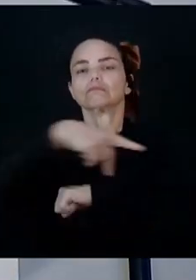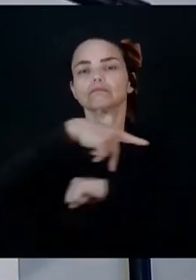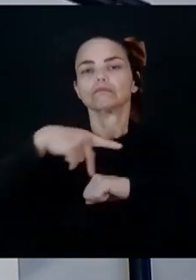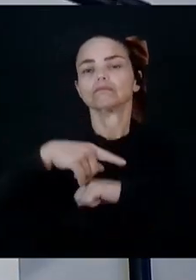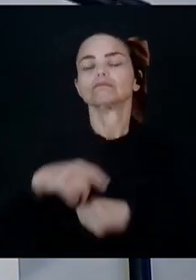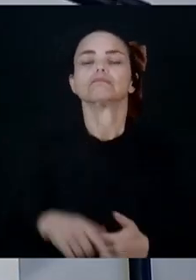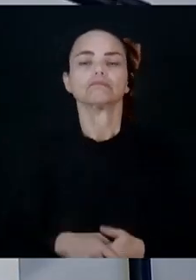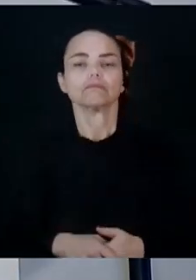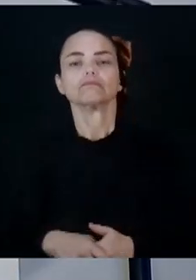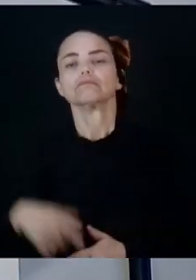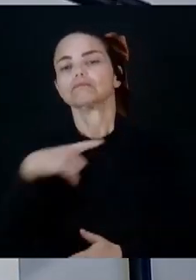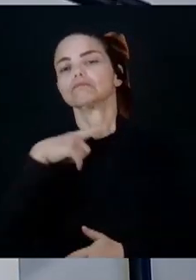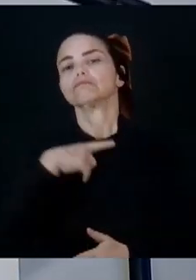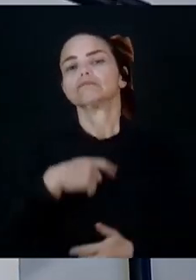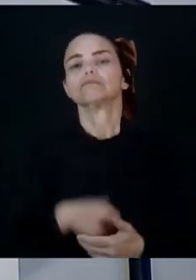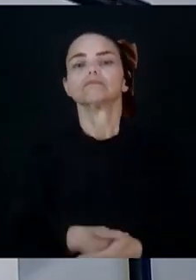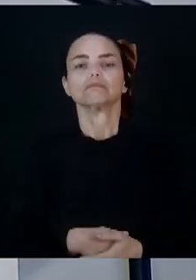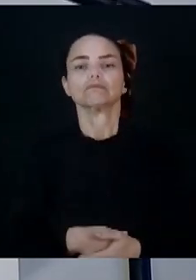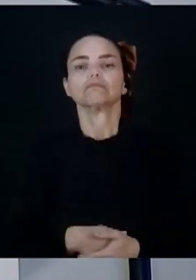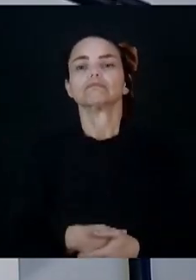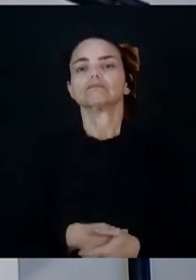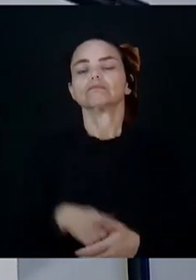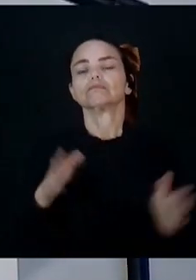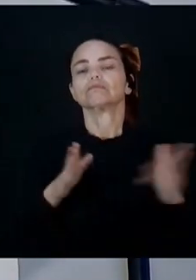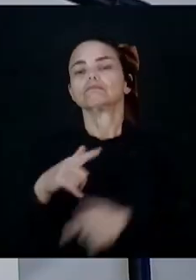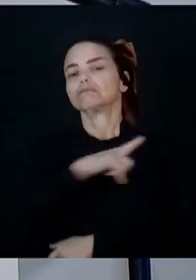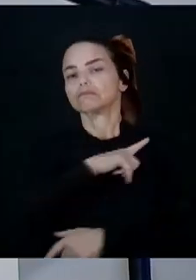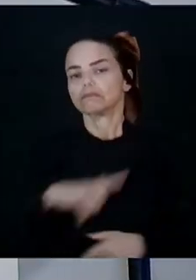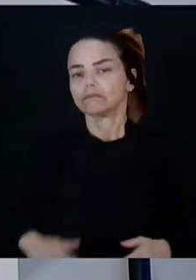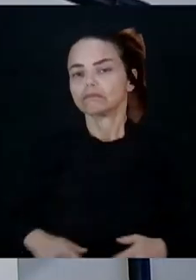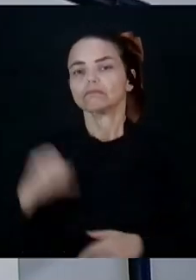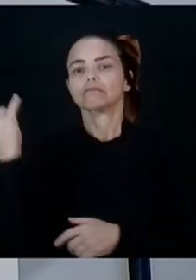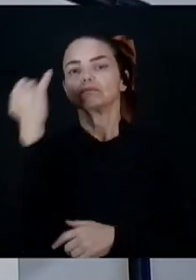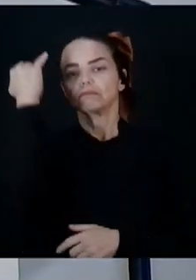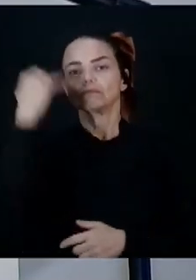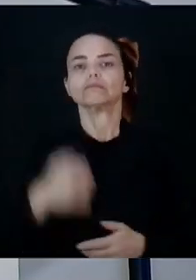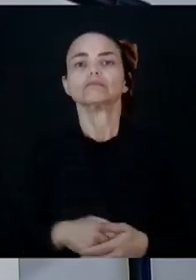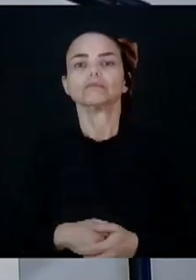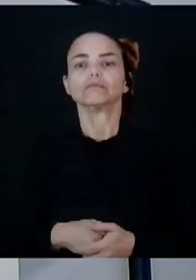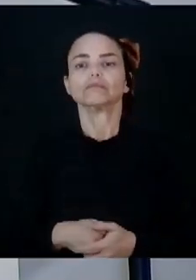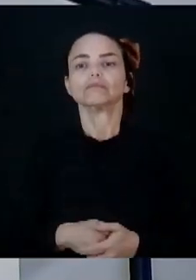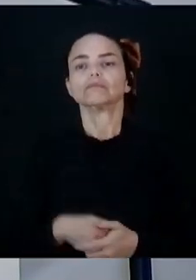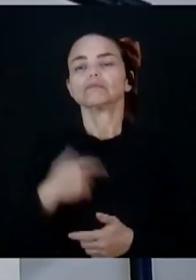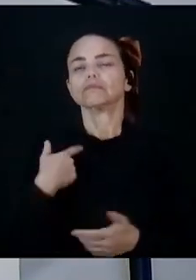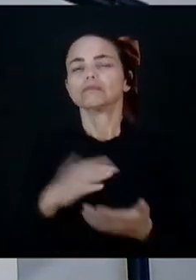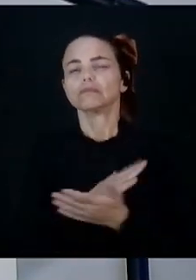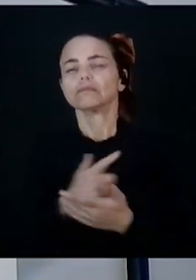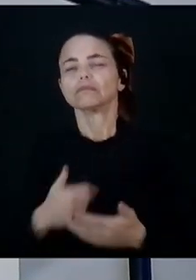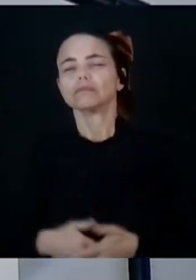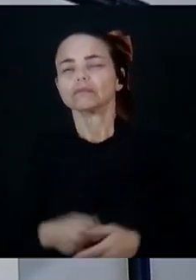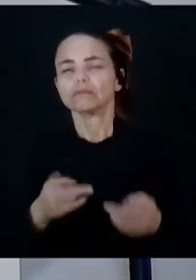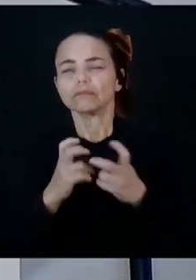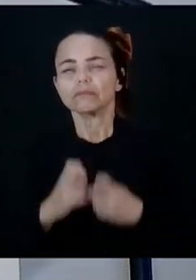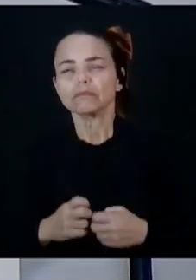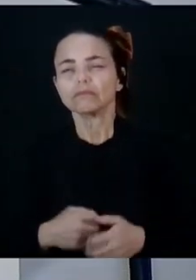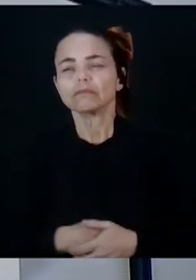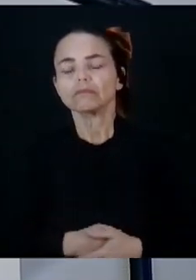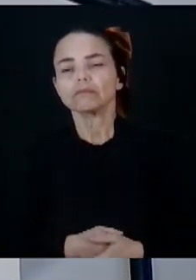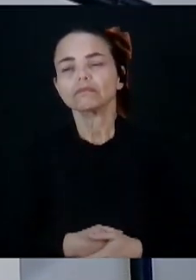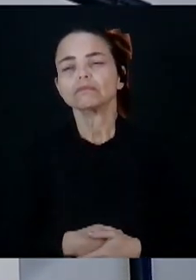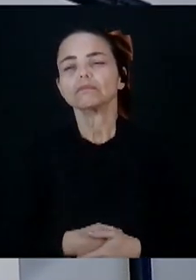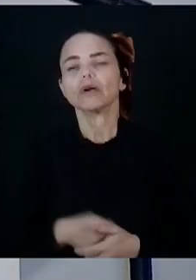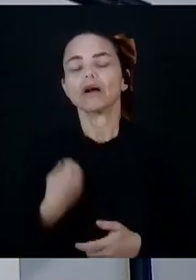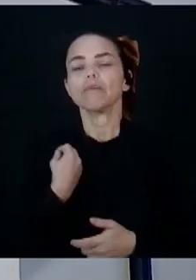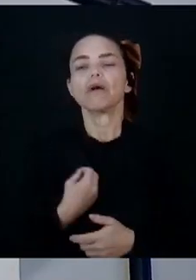como prerrogativa do mandato, e eu acho que isso é muito importante, que, de alguma forma, é o reconhecimento de toda a sociedade